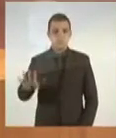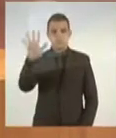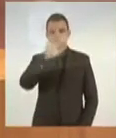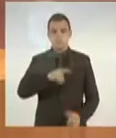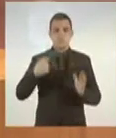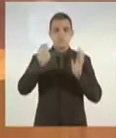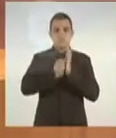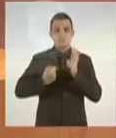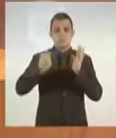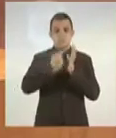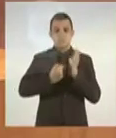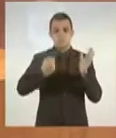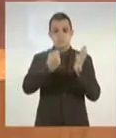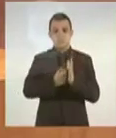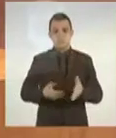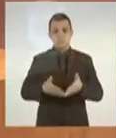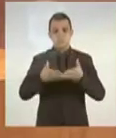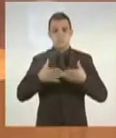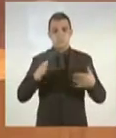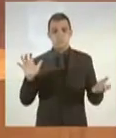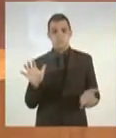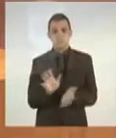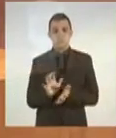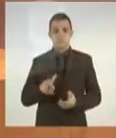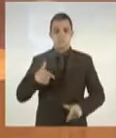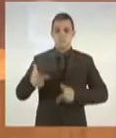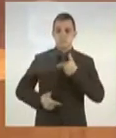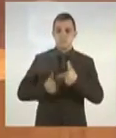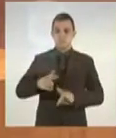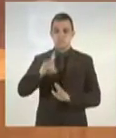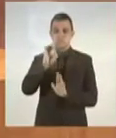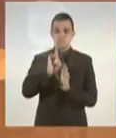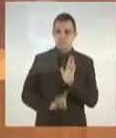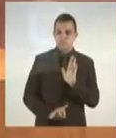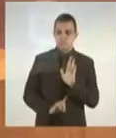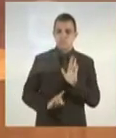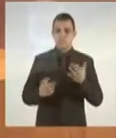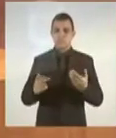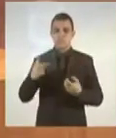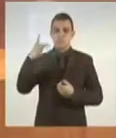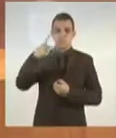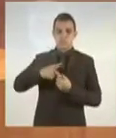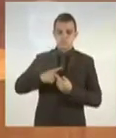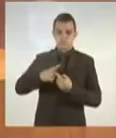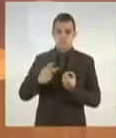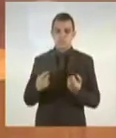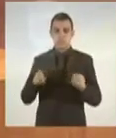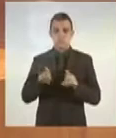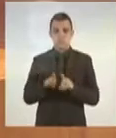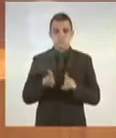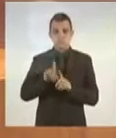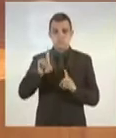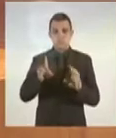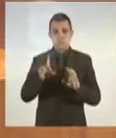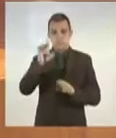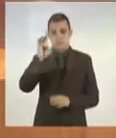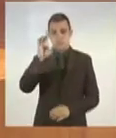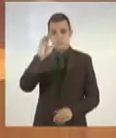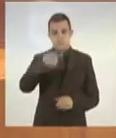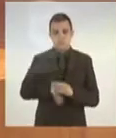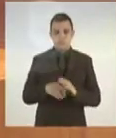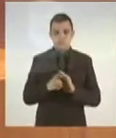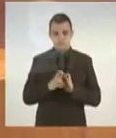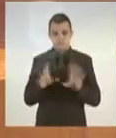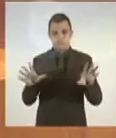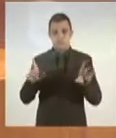direitos da classe trabalhadora, da Petrobras, da democracia e da reforma política. É o 13